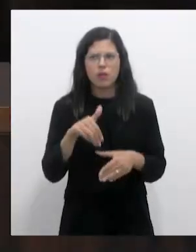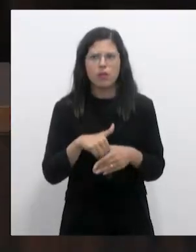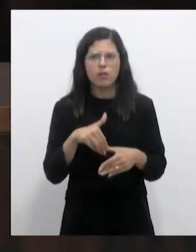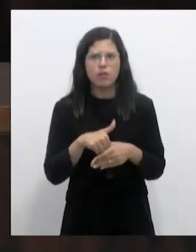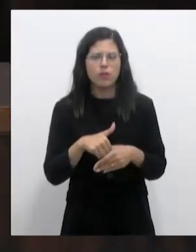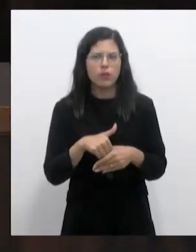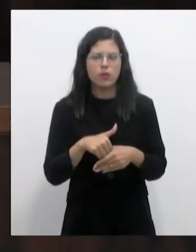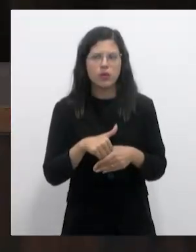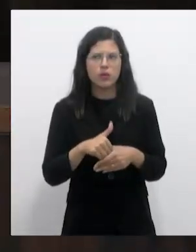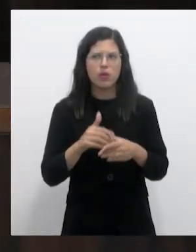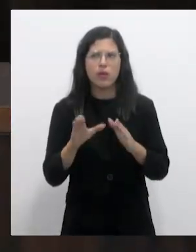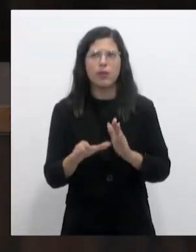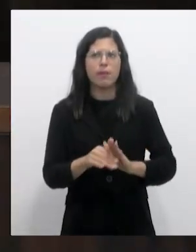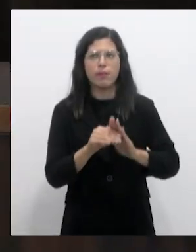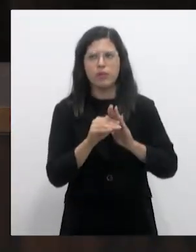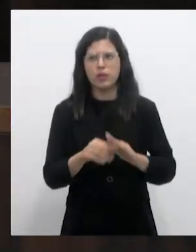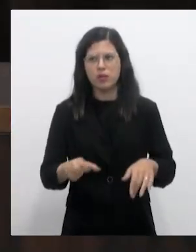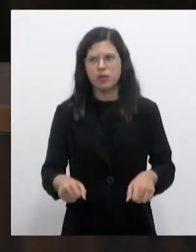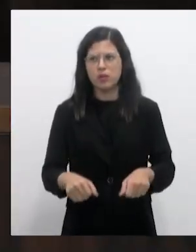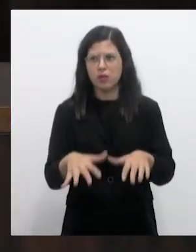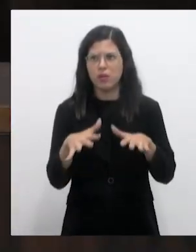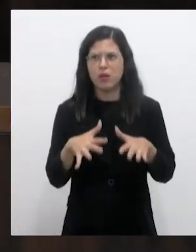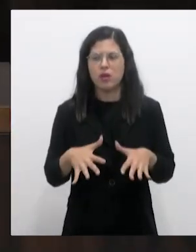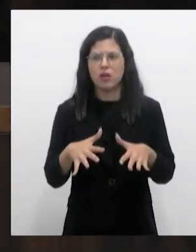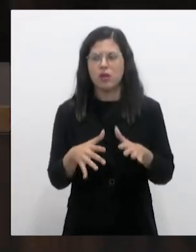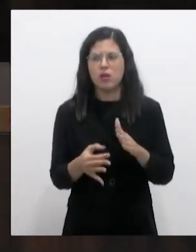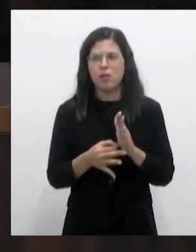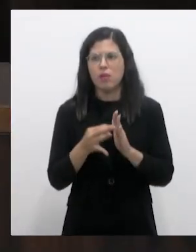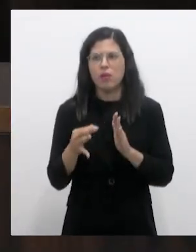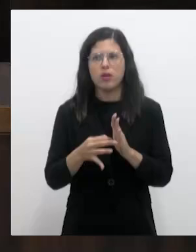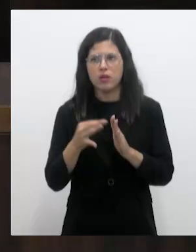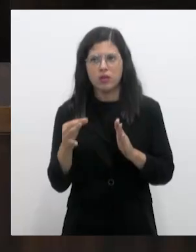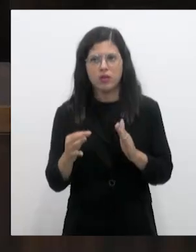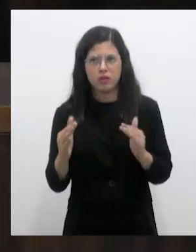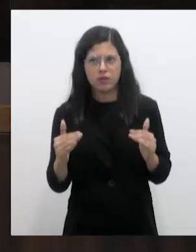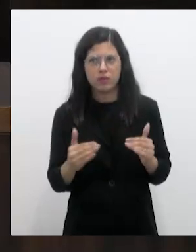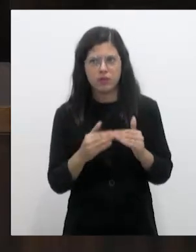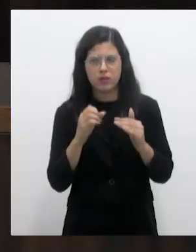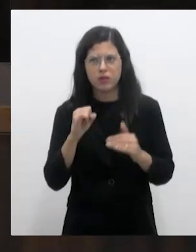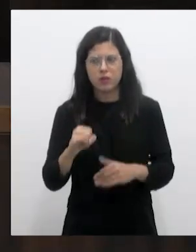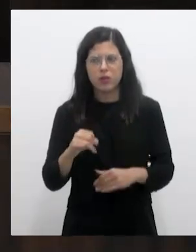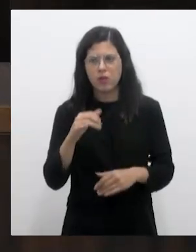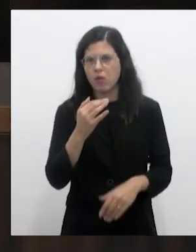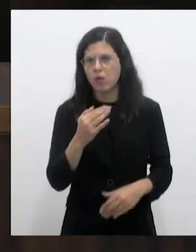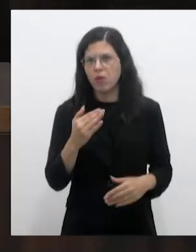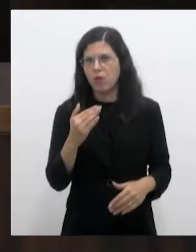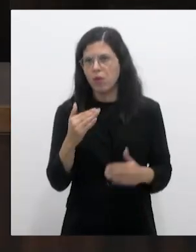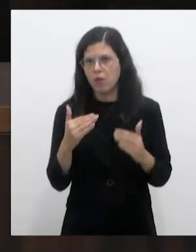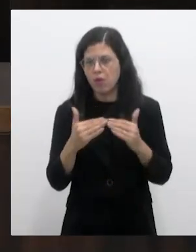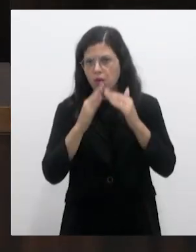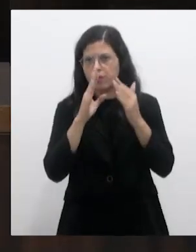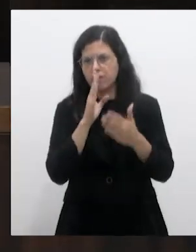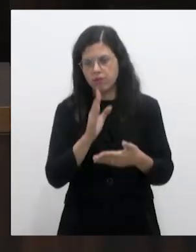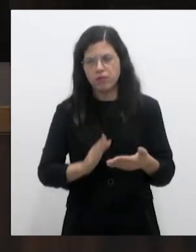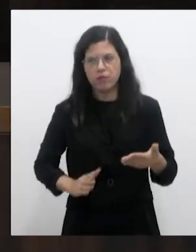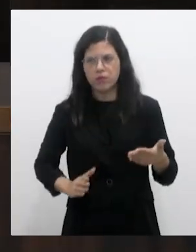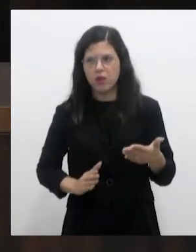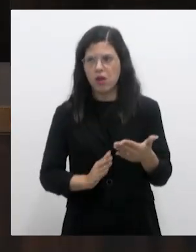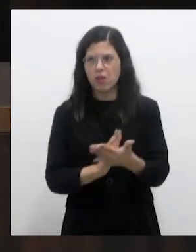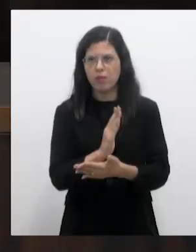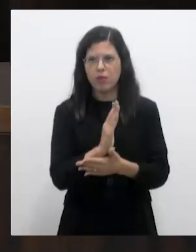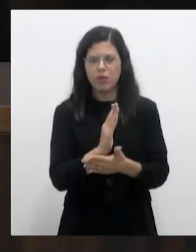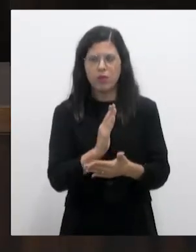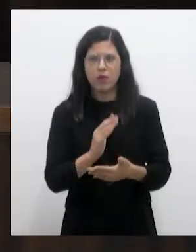votação, as emendas de plenário com os pareceres favoráveis. Os senhores que aprovam, permaneçam como